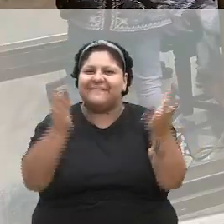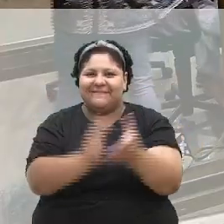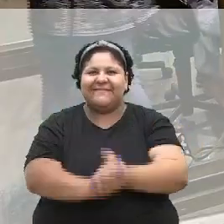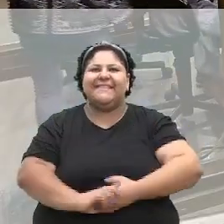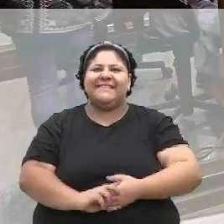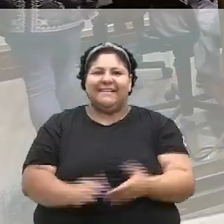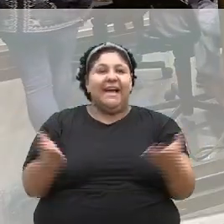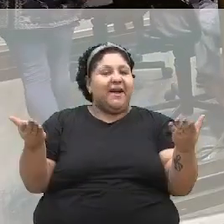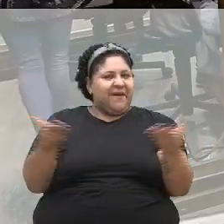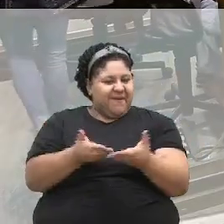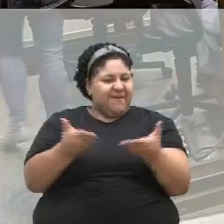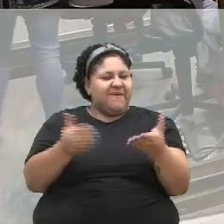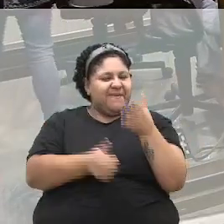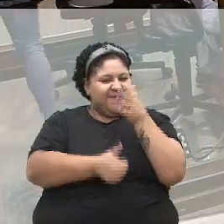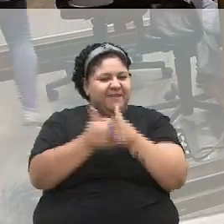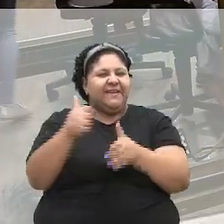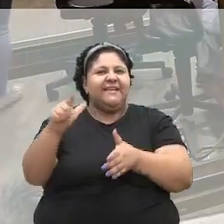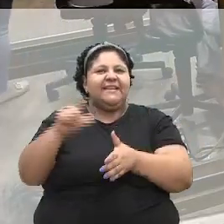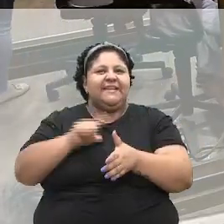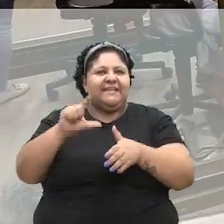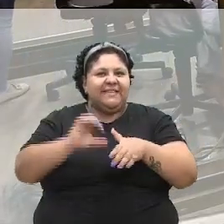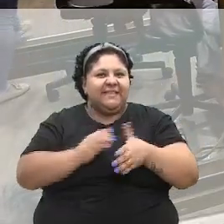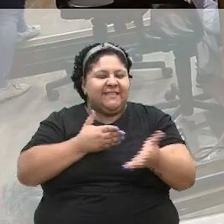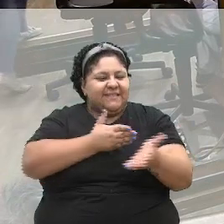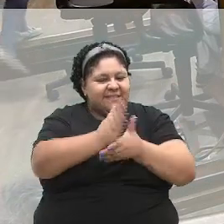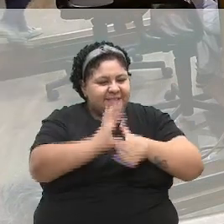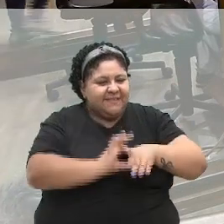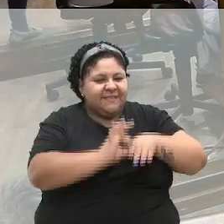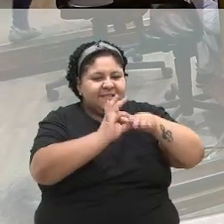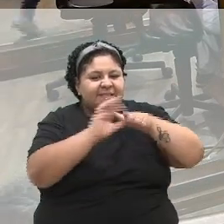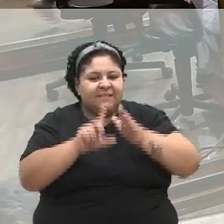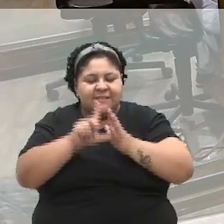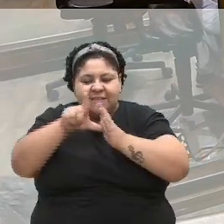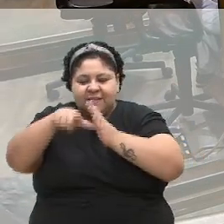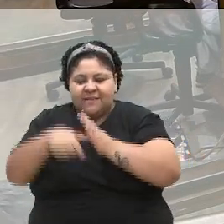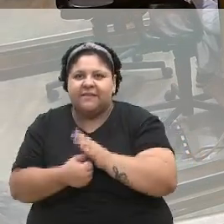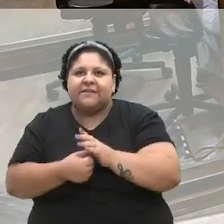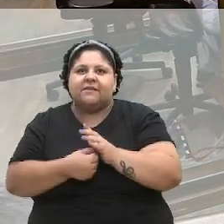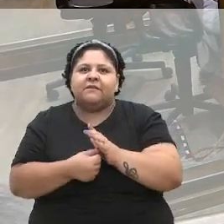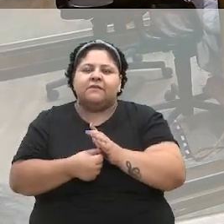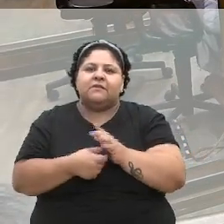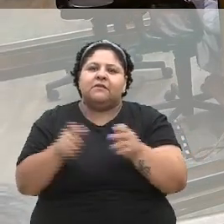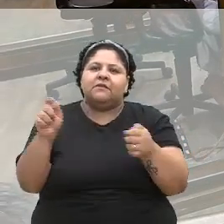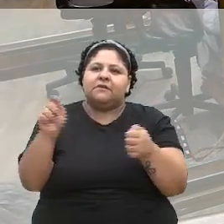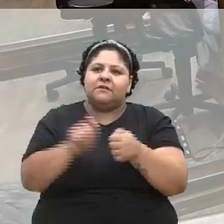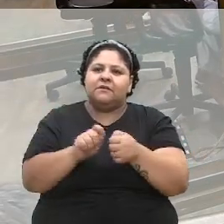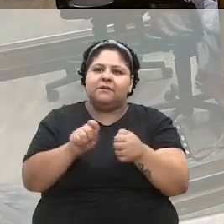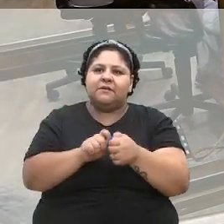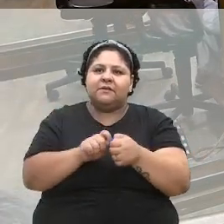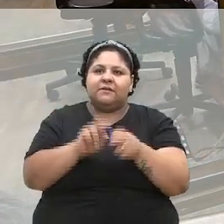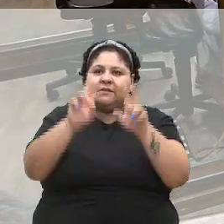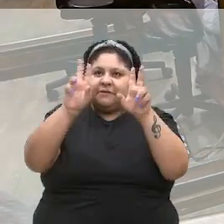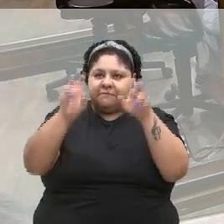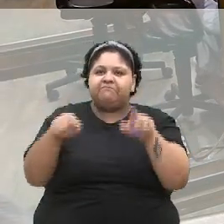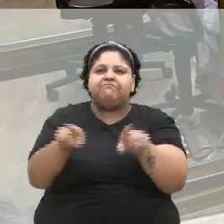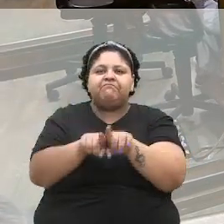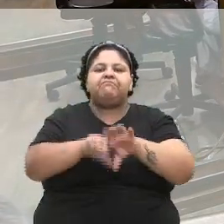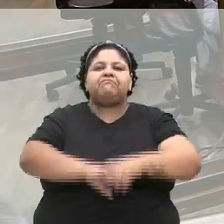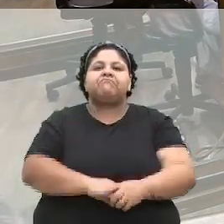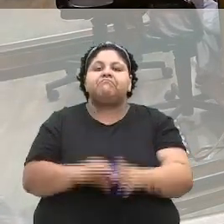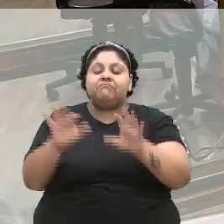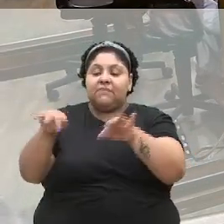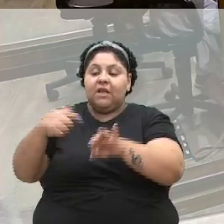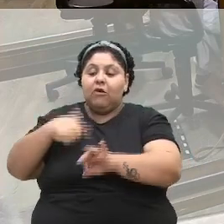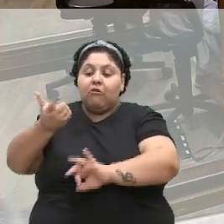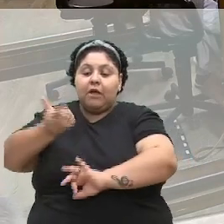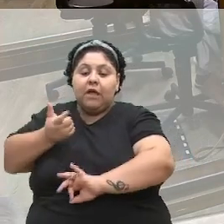Ah, agora tá legal. A gente tem um acordo de liderança e logo mais vamos tratar desse tema também. Por fim, eu queria